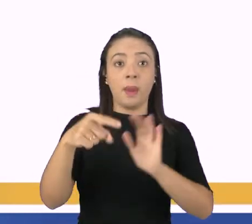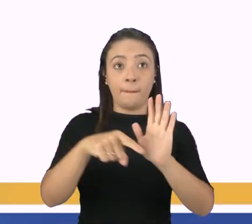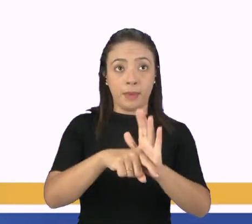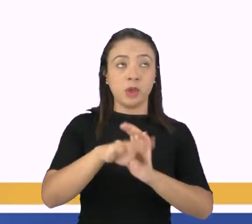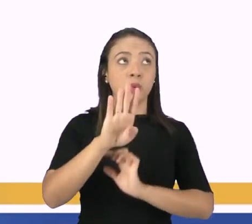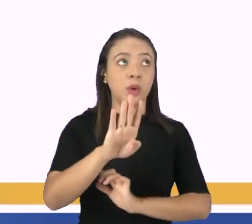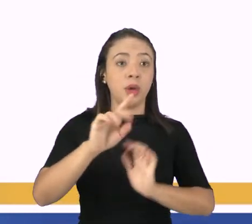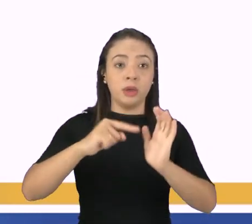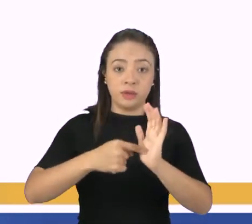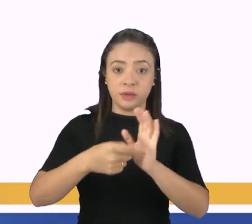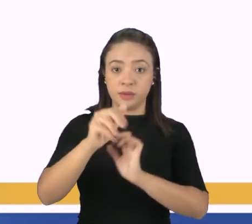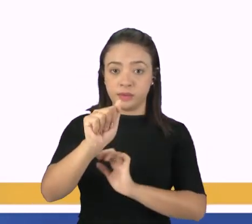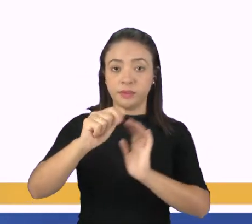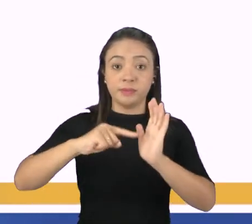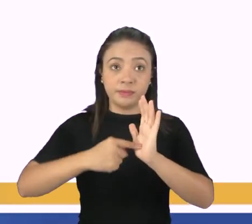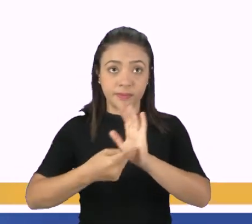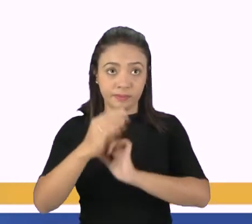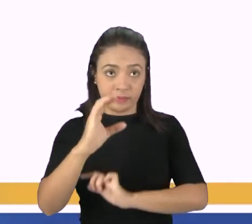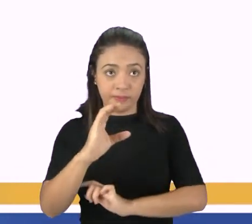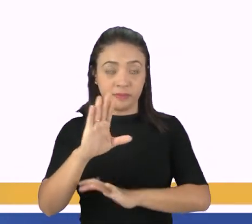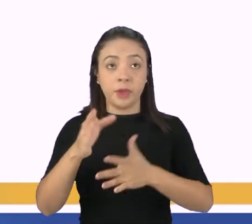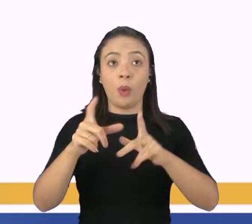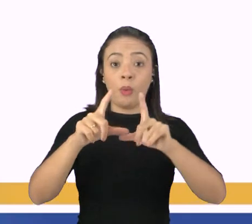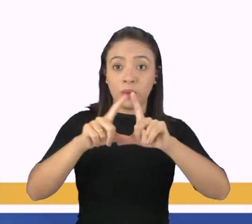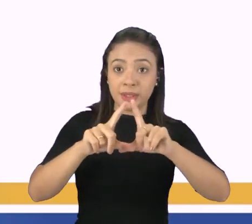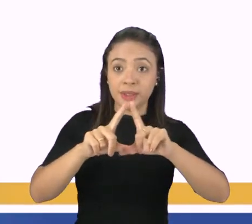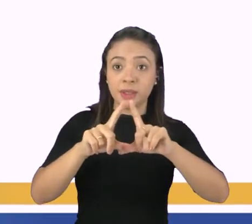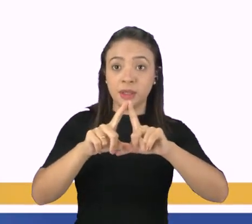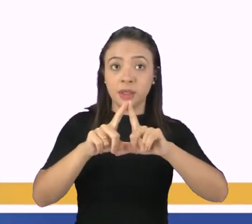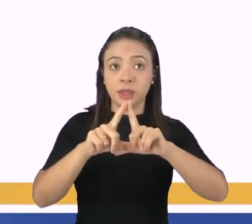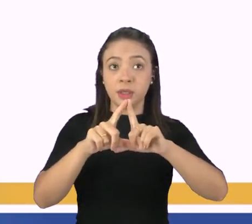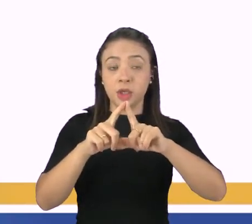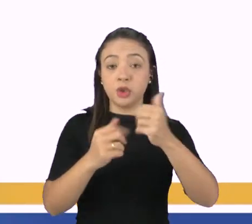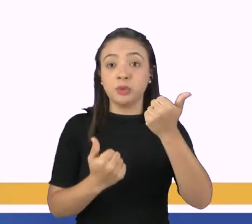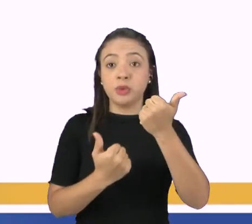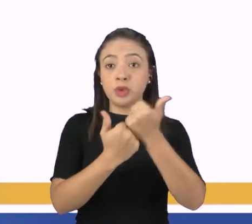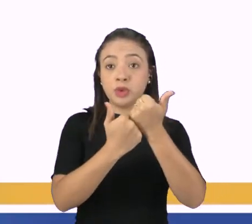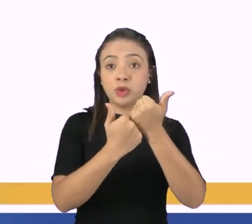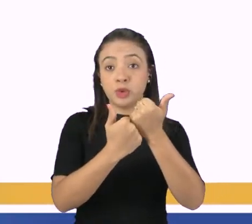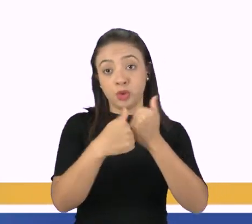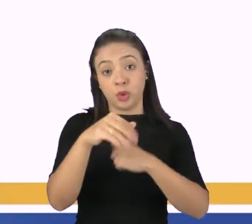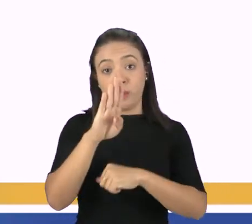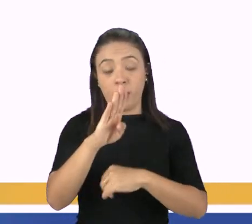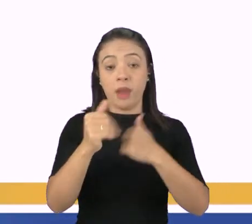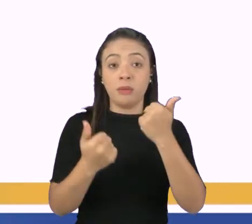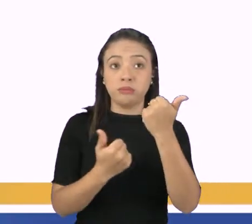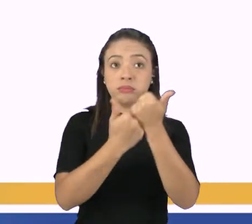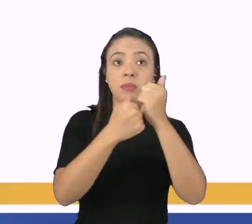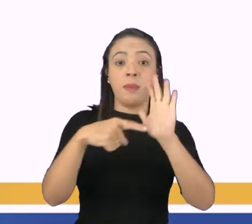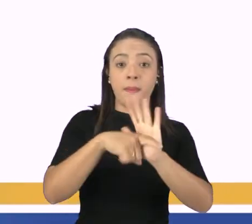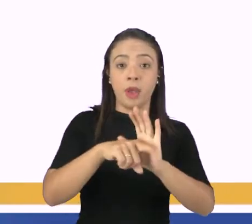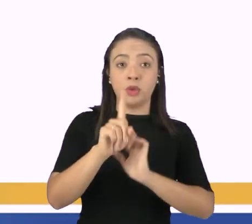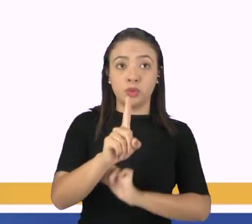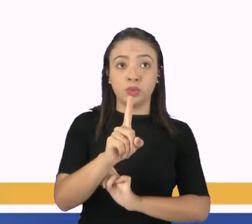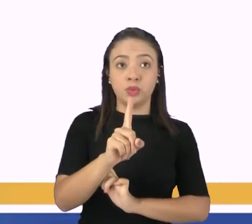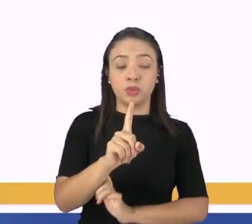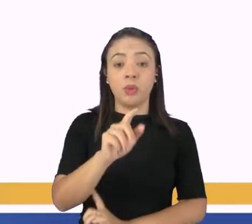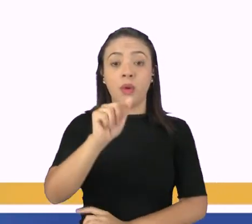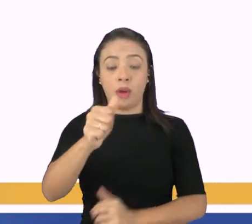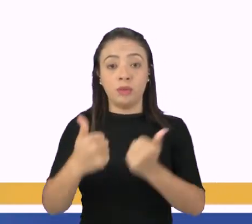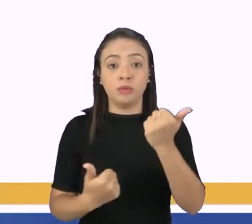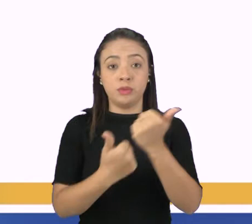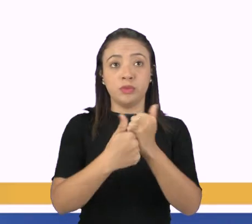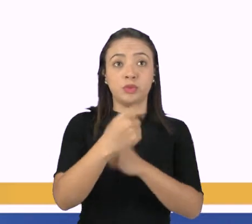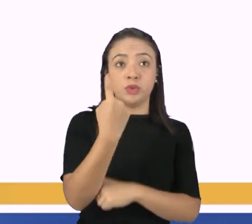vezes a vezes c. Então, delta vai ser igual, substituindo aí o b por menos 1, o a por 1 e o